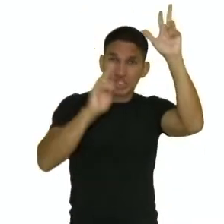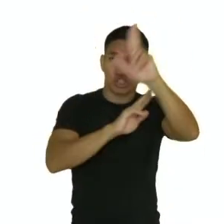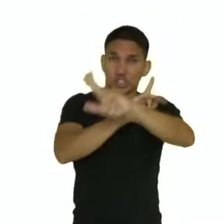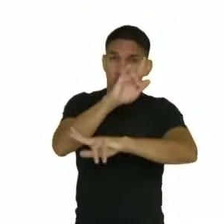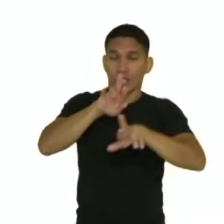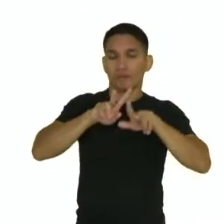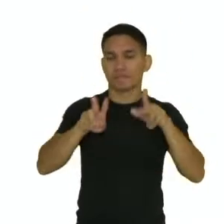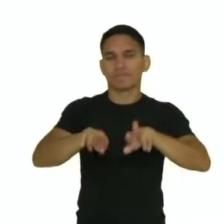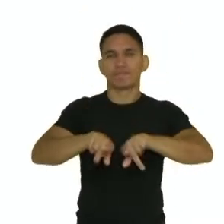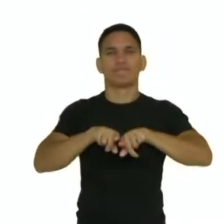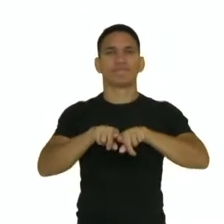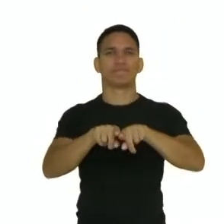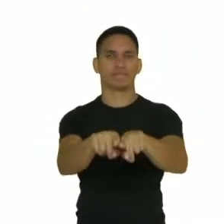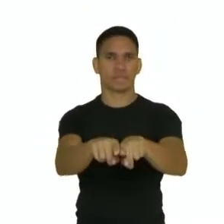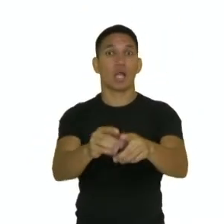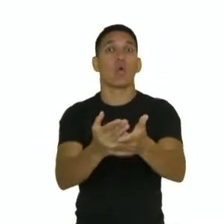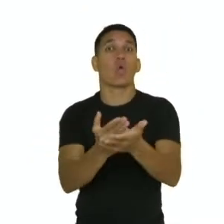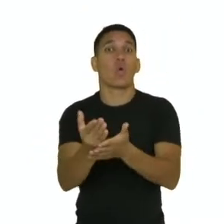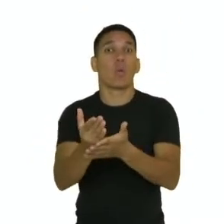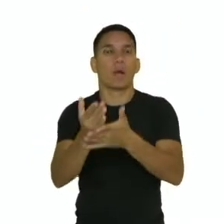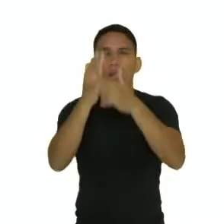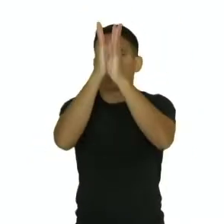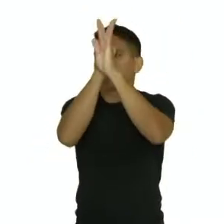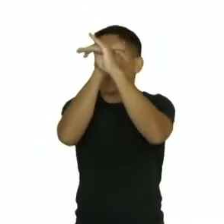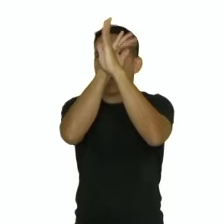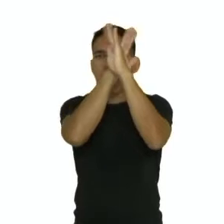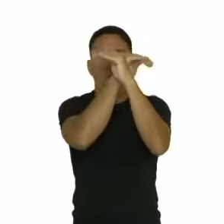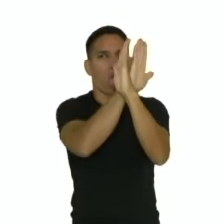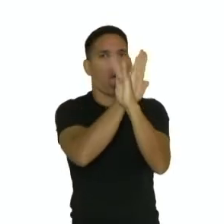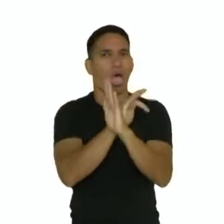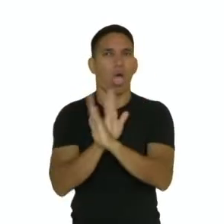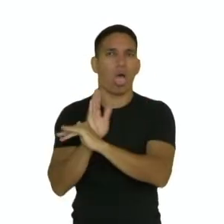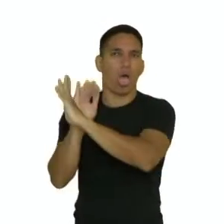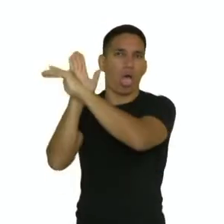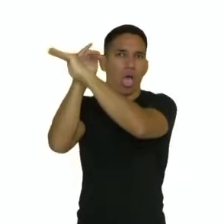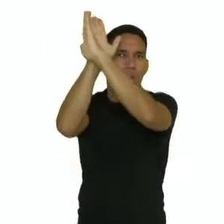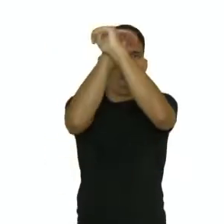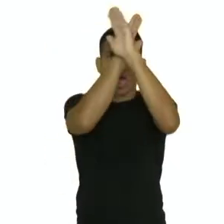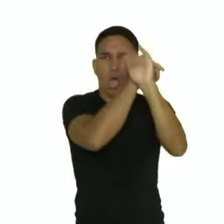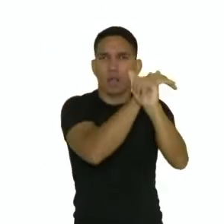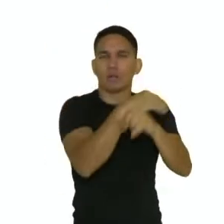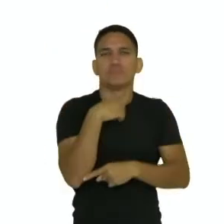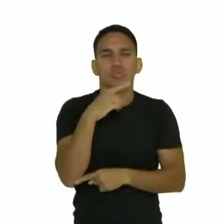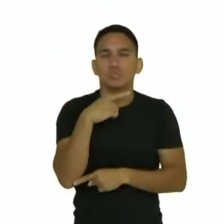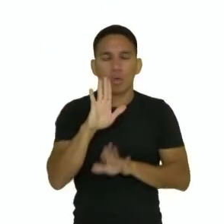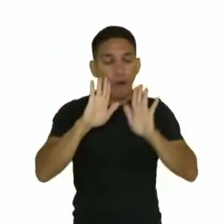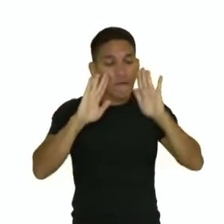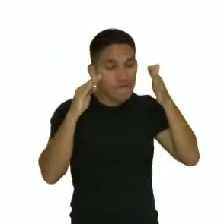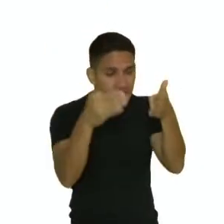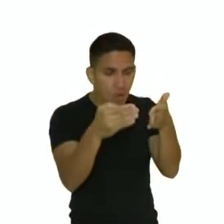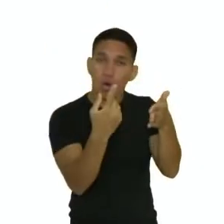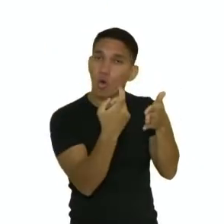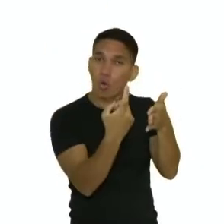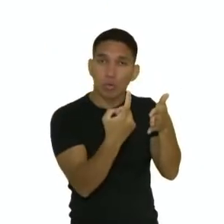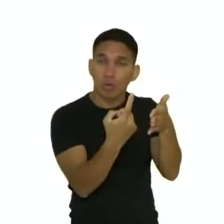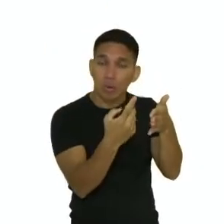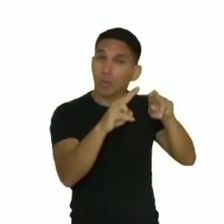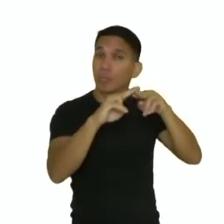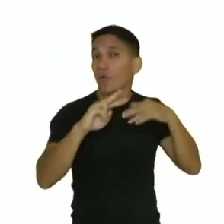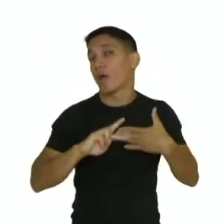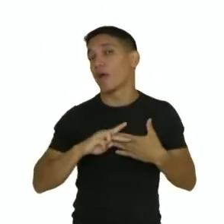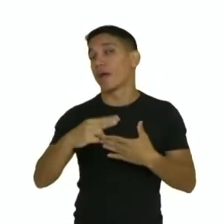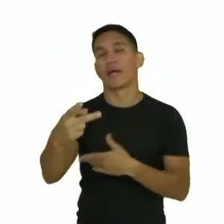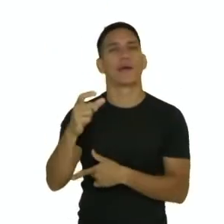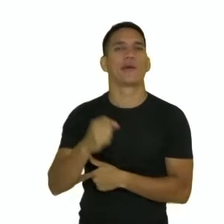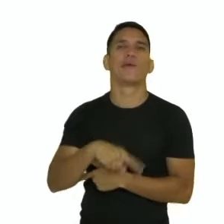simultaneamente e começam a ficar dispersos, não conseguindo manter um foco único. O resultado é